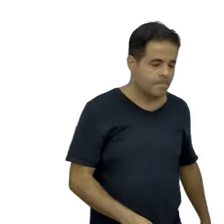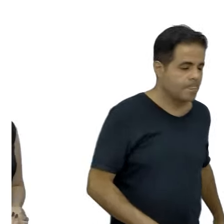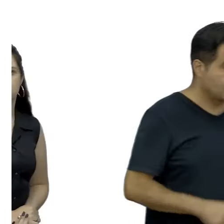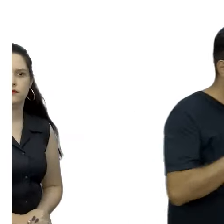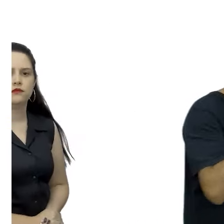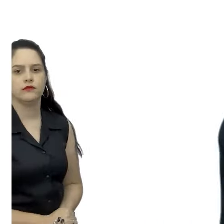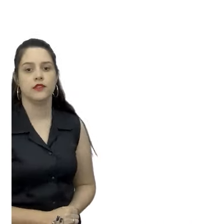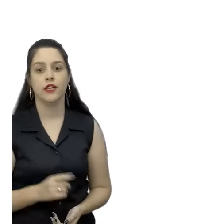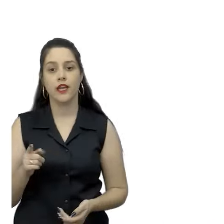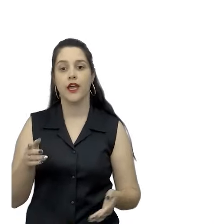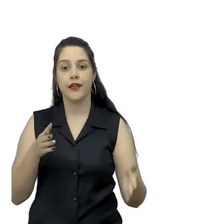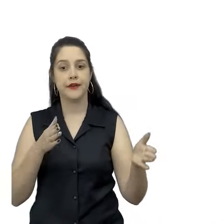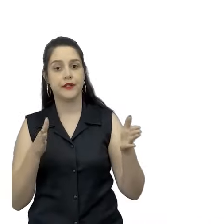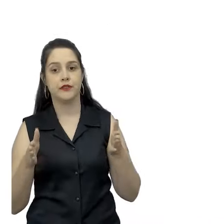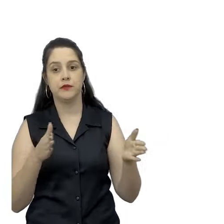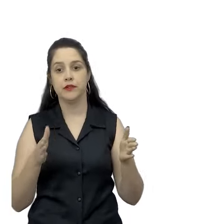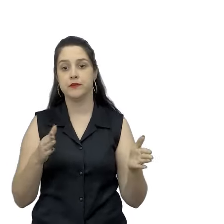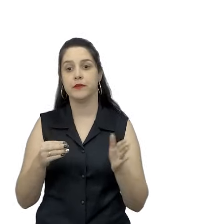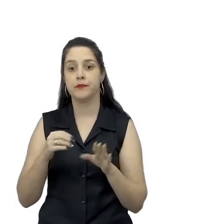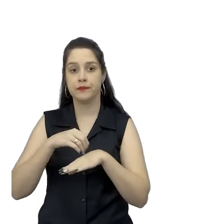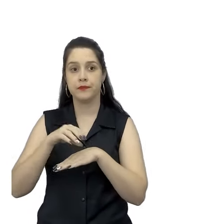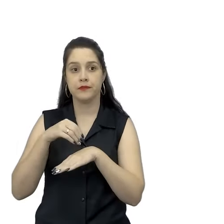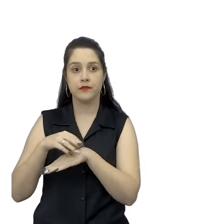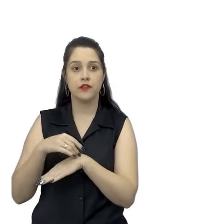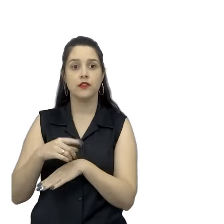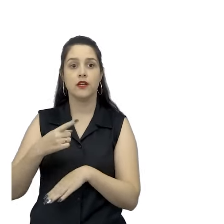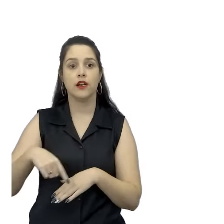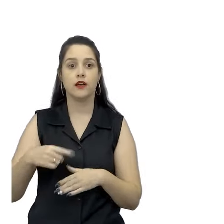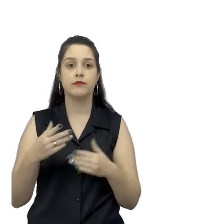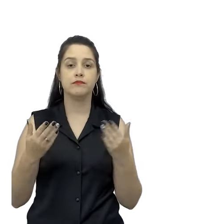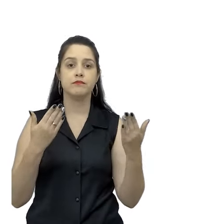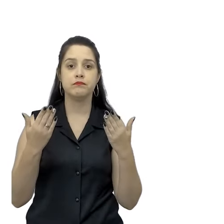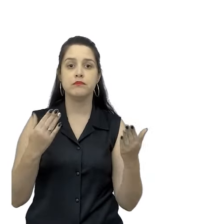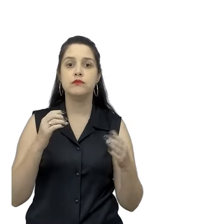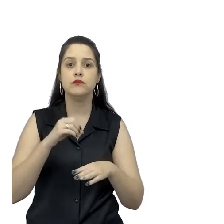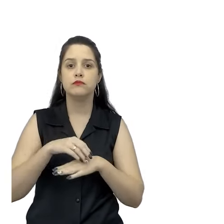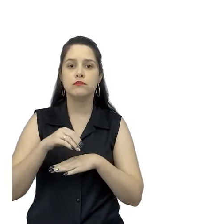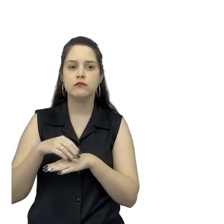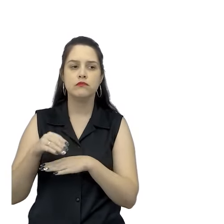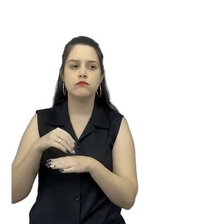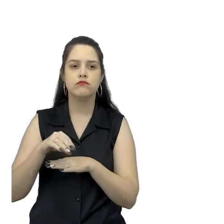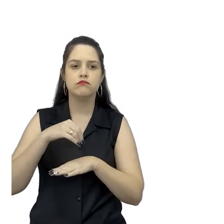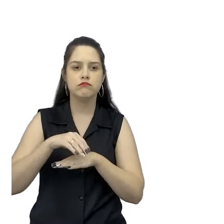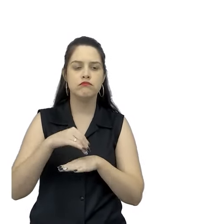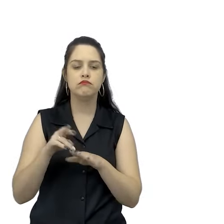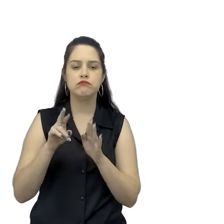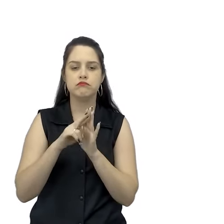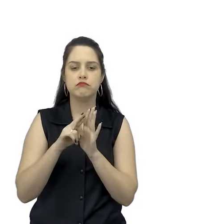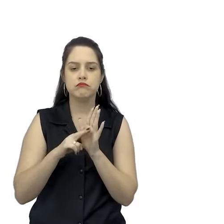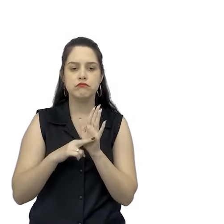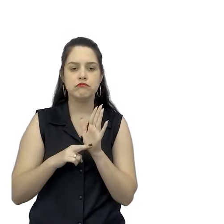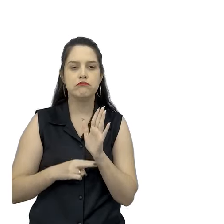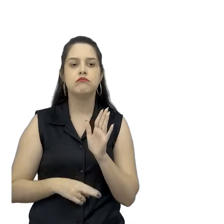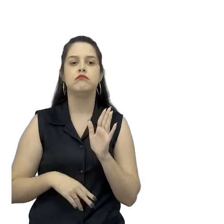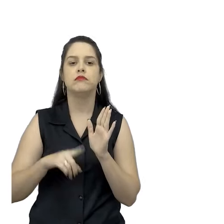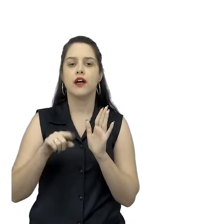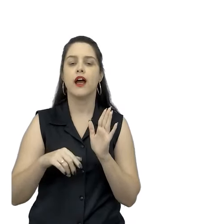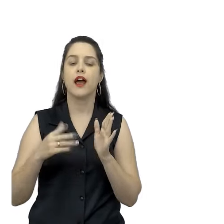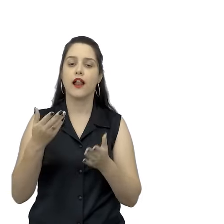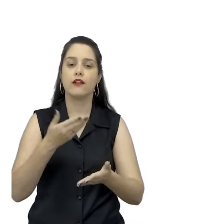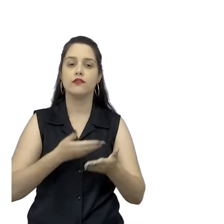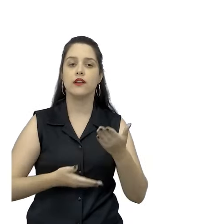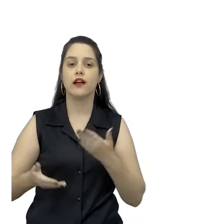Pensando nos momentos de ATPC, né, agora nós já falamos sobre a transmissão de etapa, nós falamos sobre a importância de